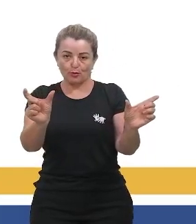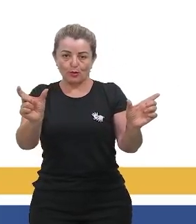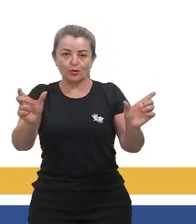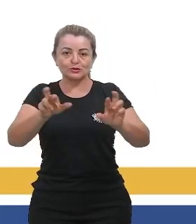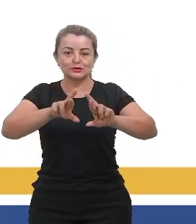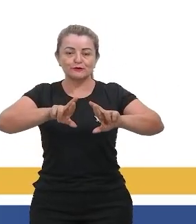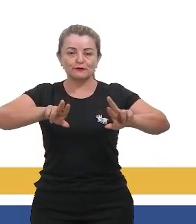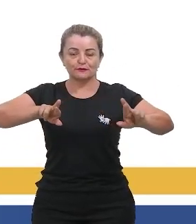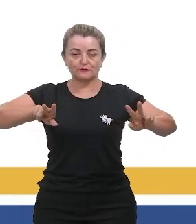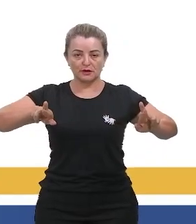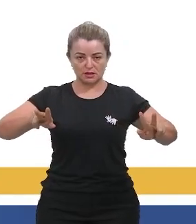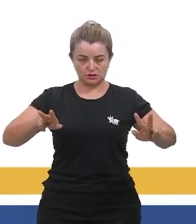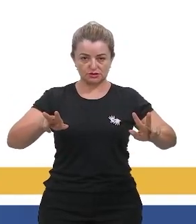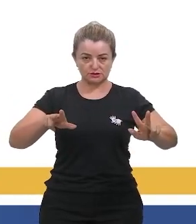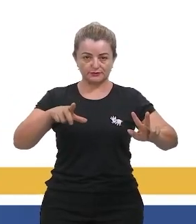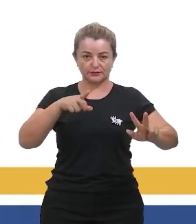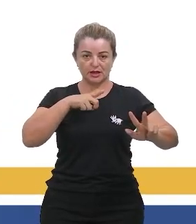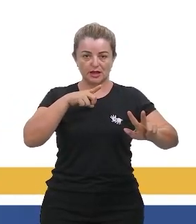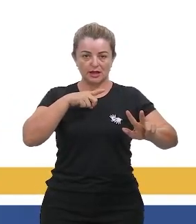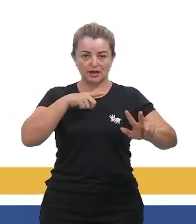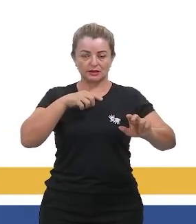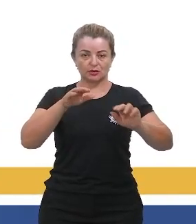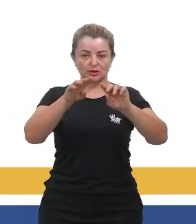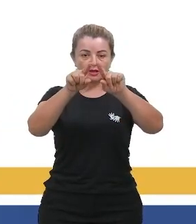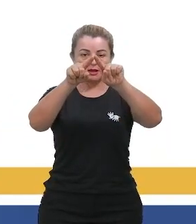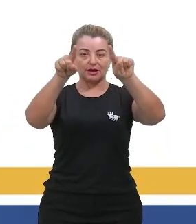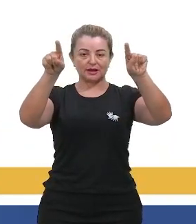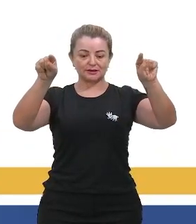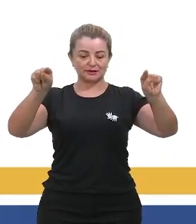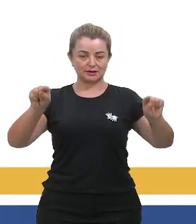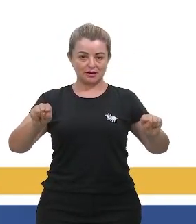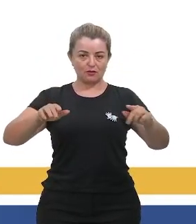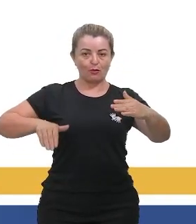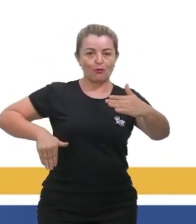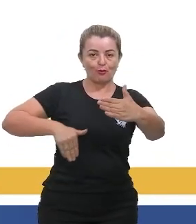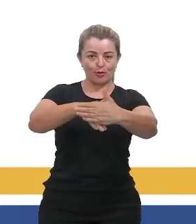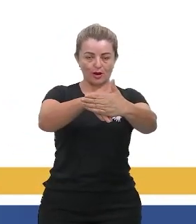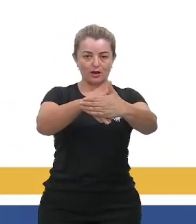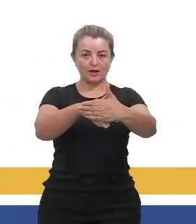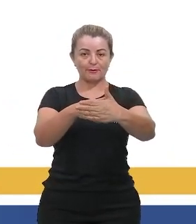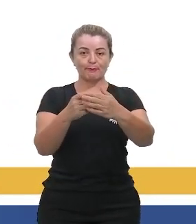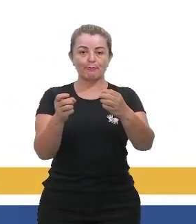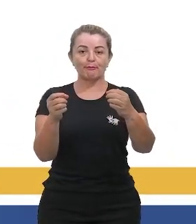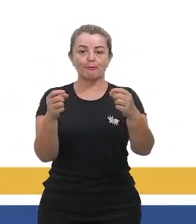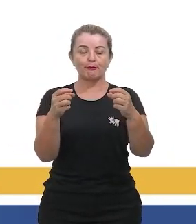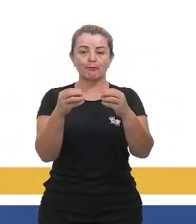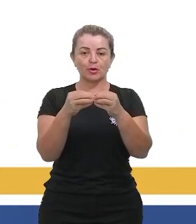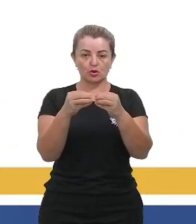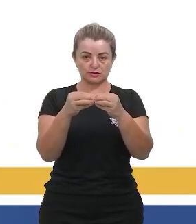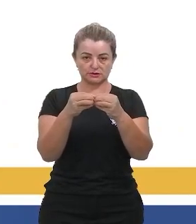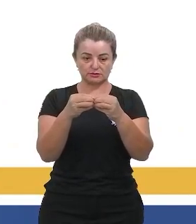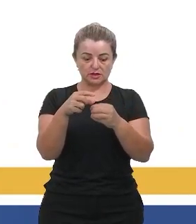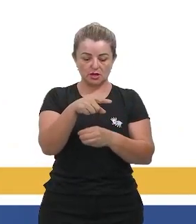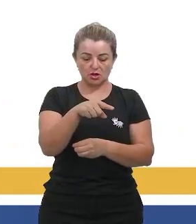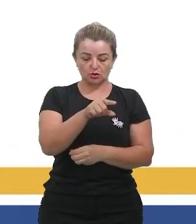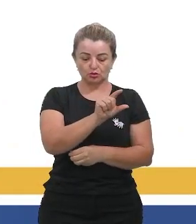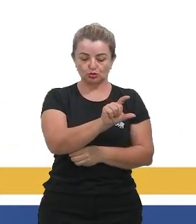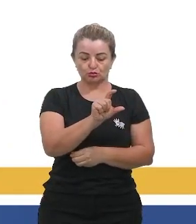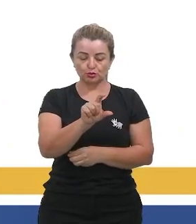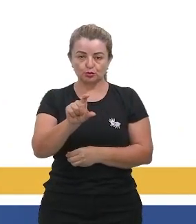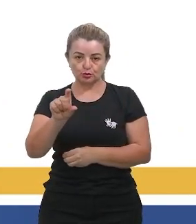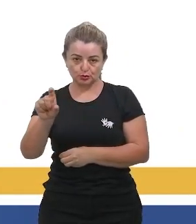B indicam os dois pés da trave, mais próxima deles. No momento da